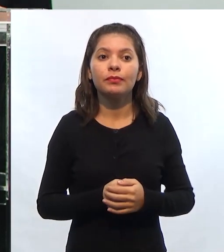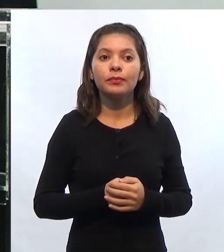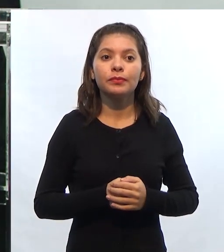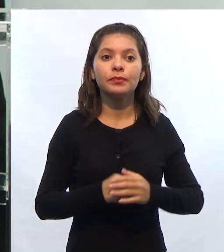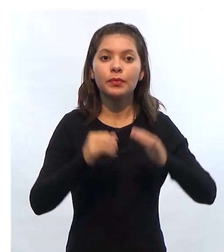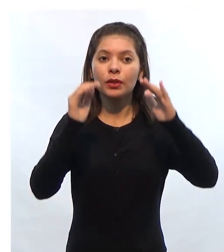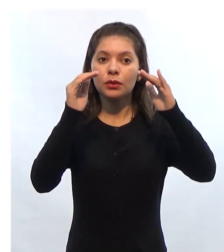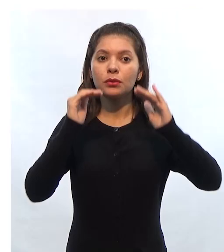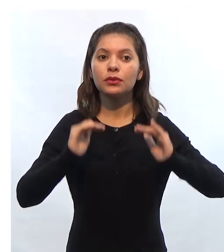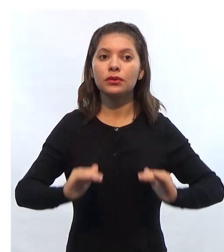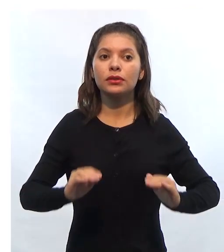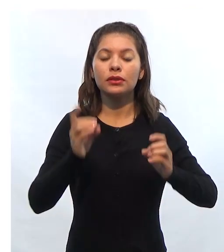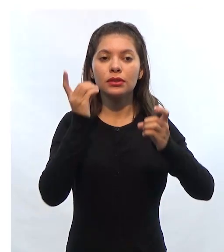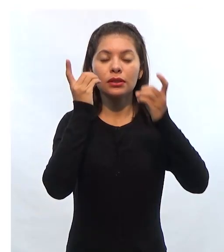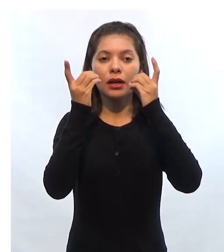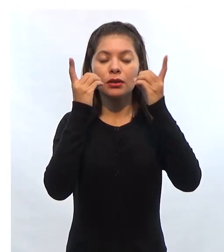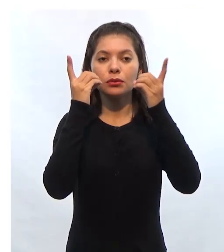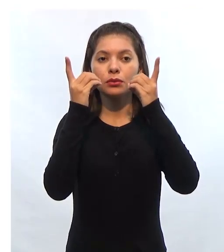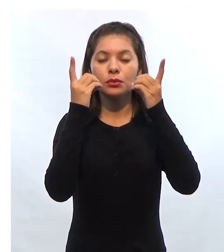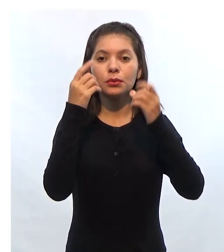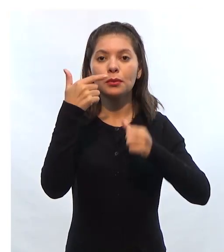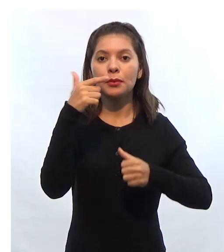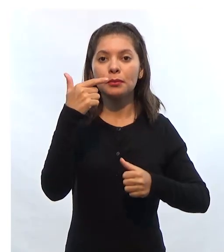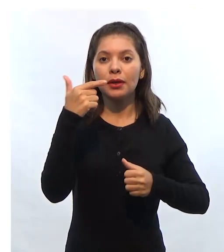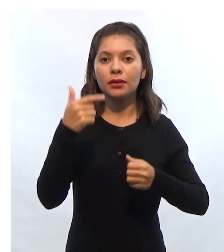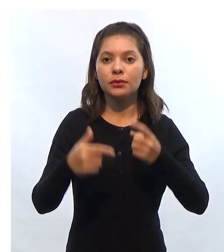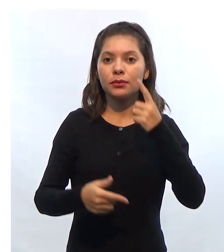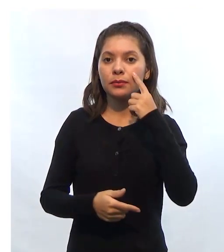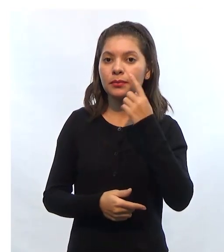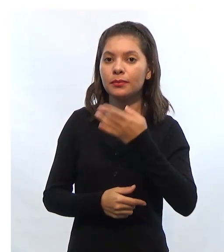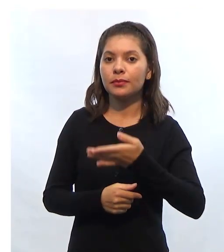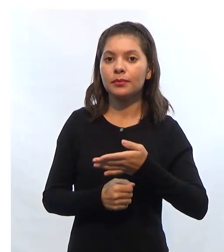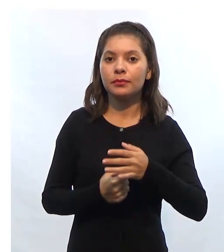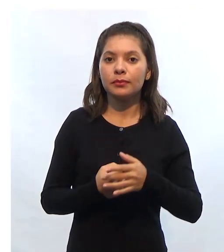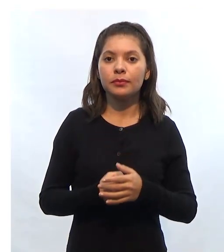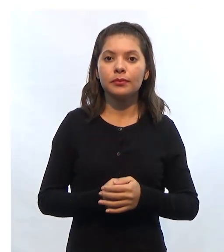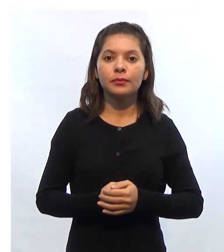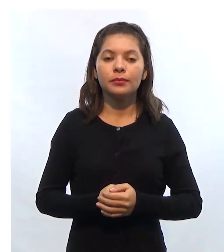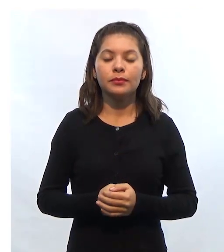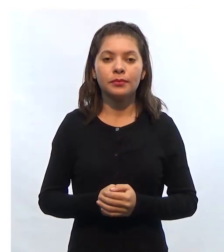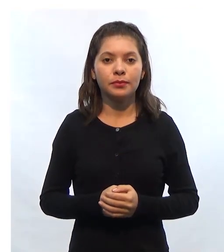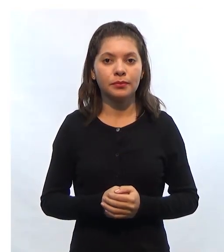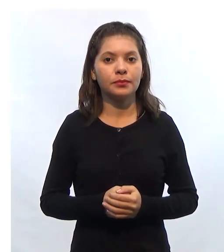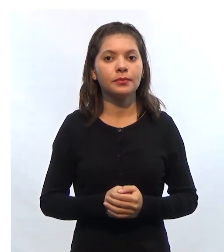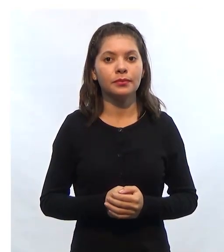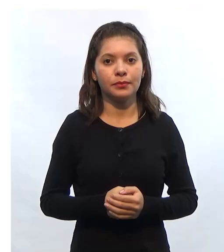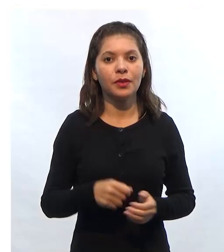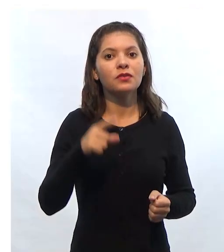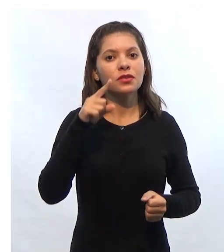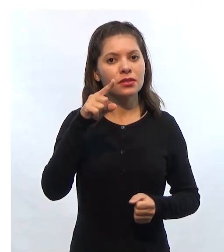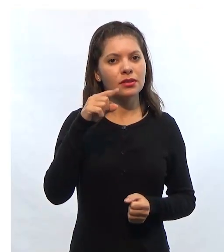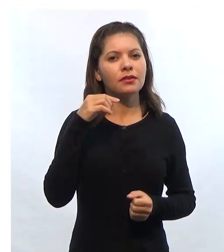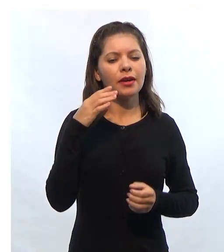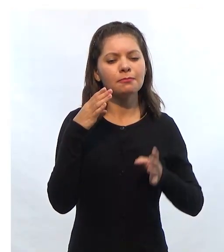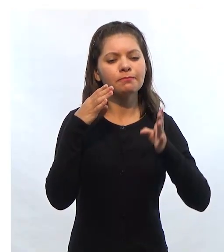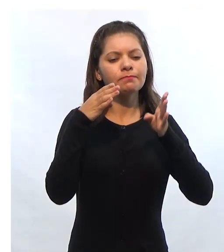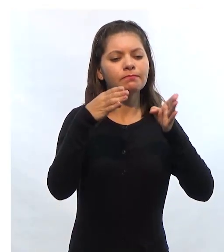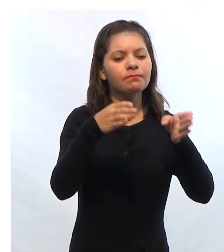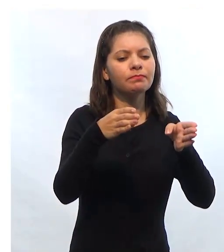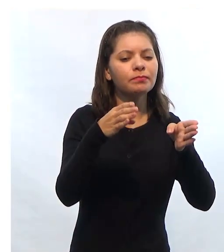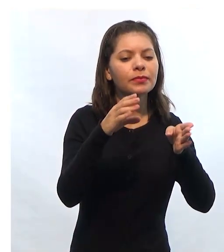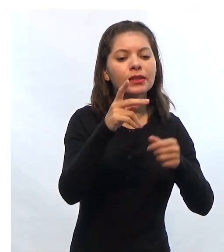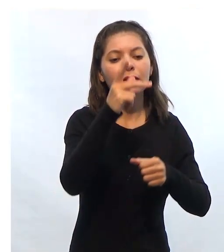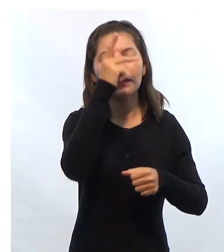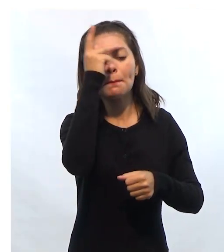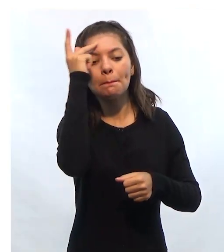feitas. E os outros dados são os dados primários. Aí esses sim, esses são dados que você vai pegar diretamente